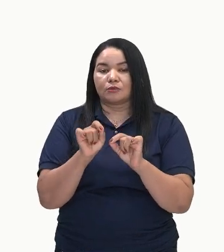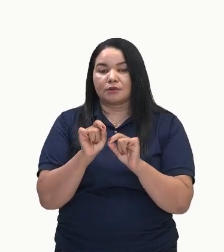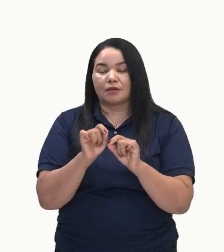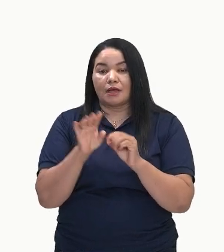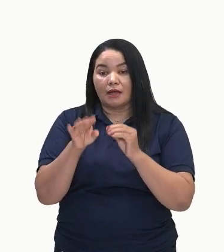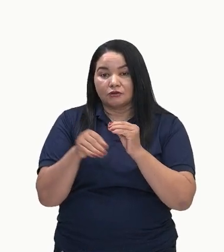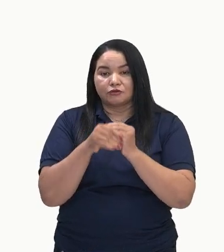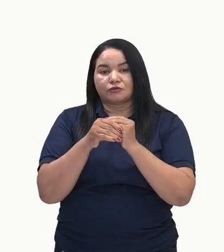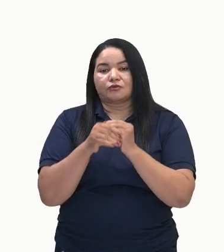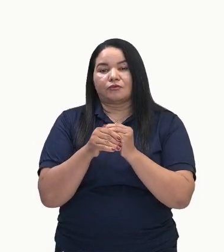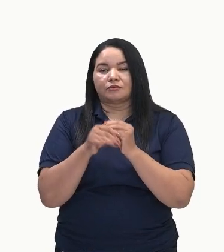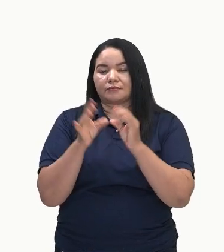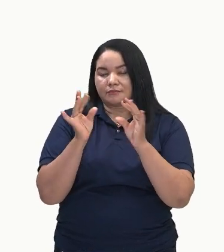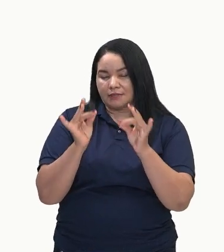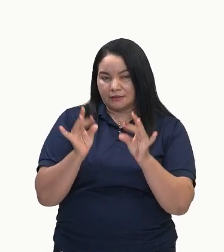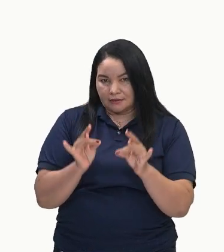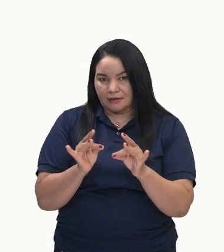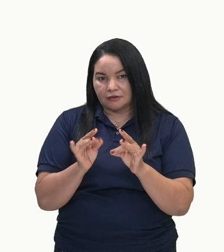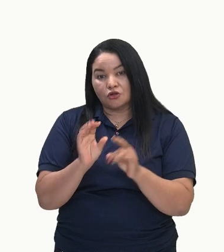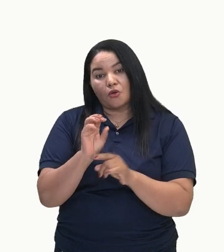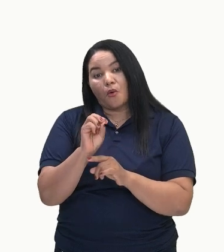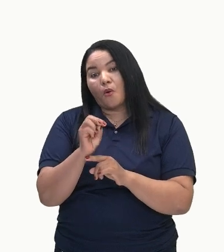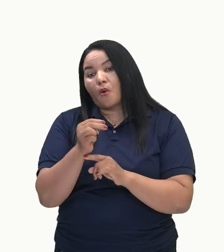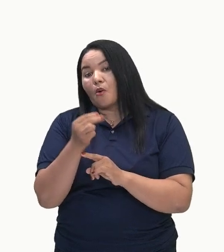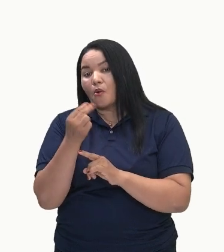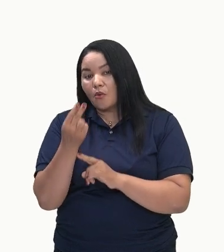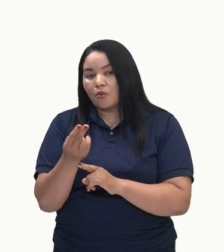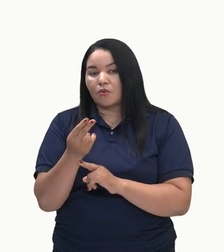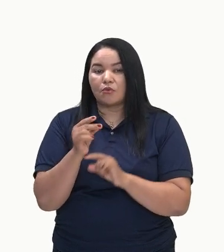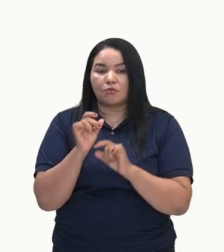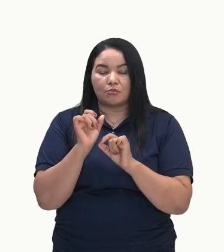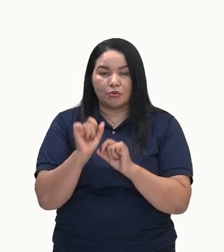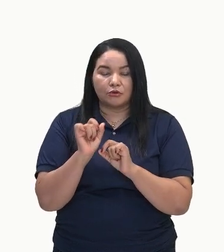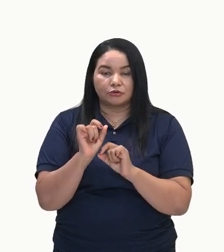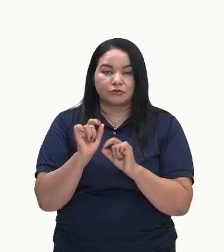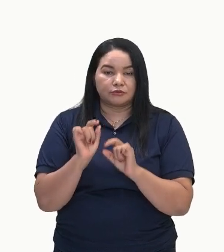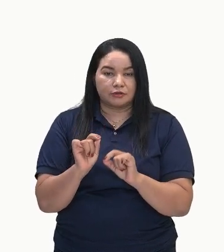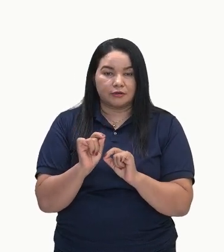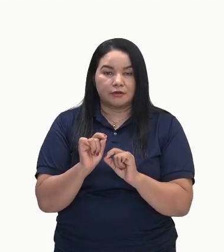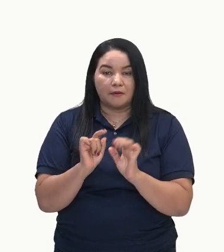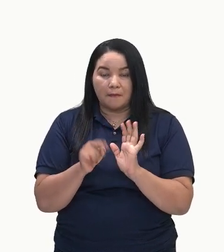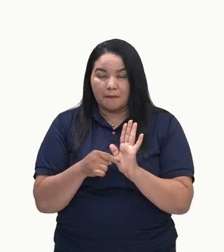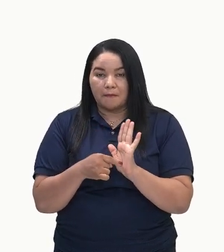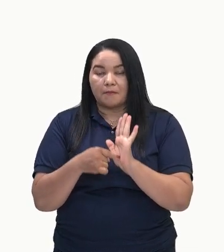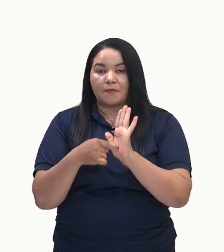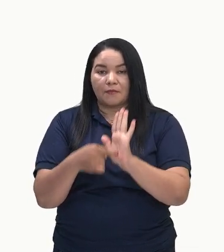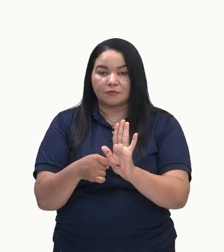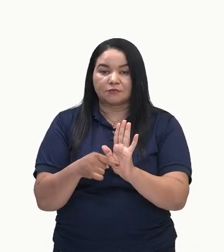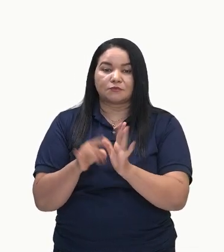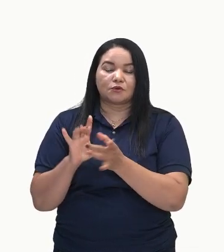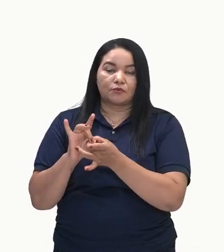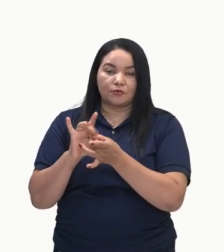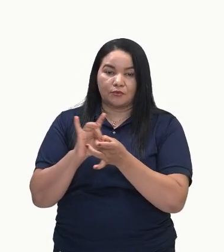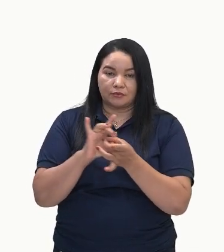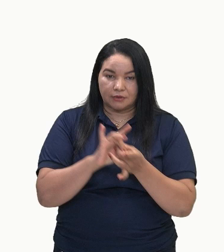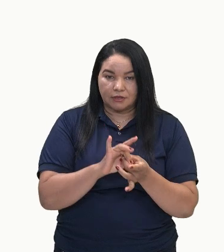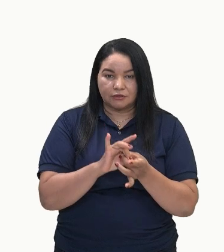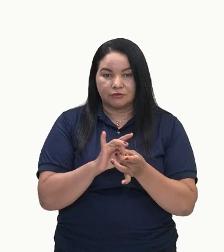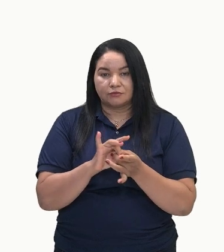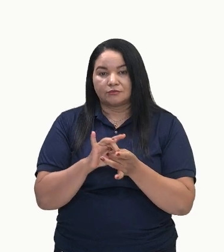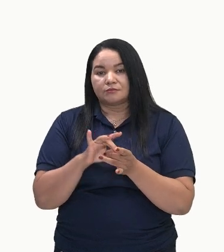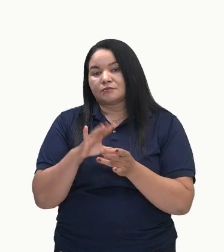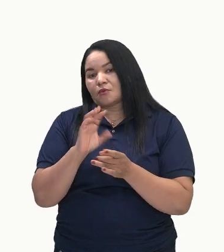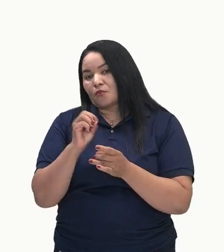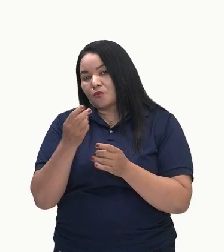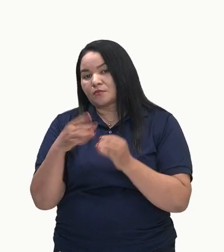detalhe a mais, ou eles vão, então, mostrar ali um contexto a uma oração,